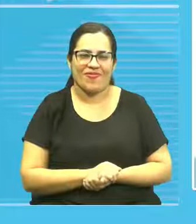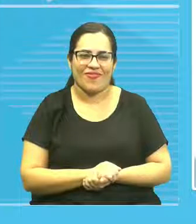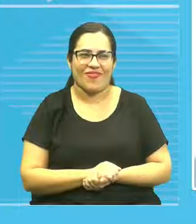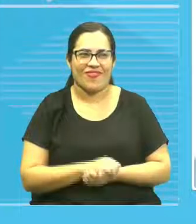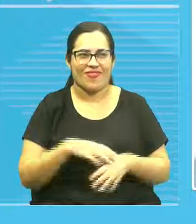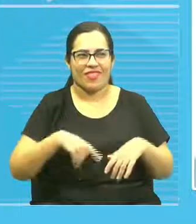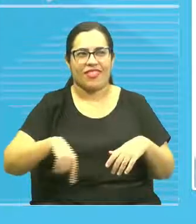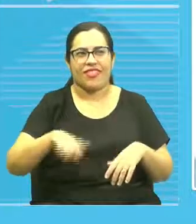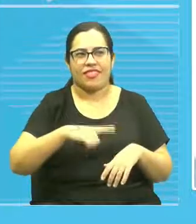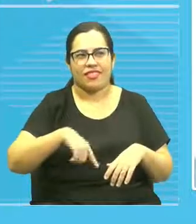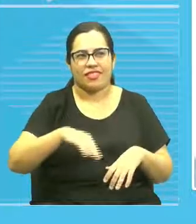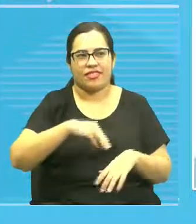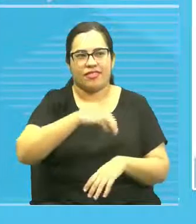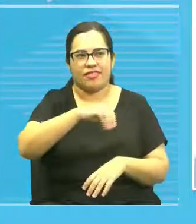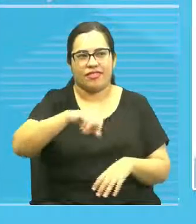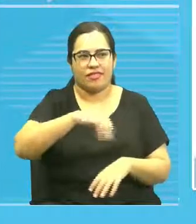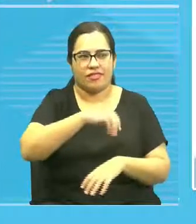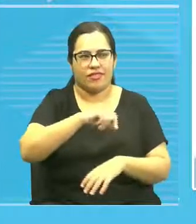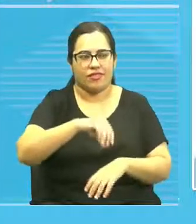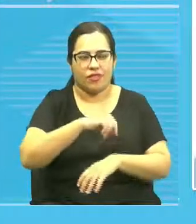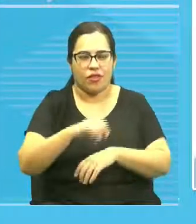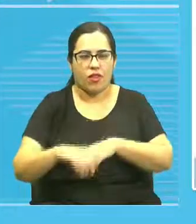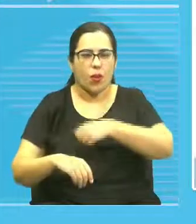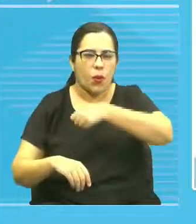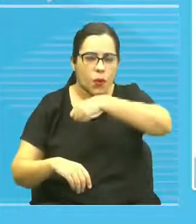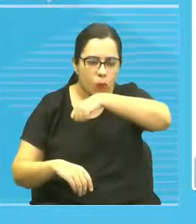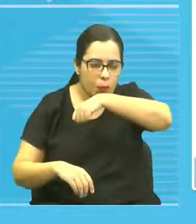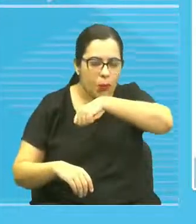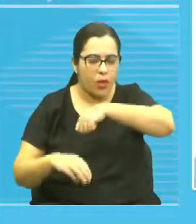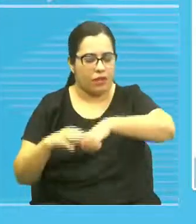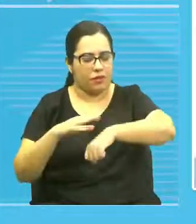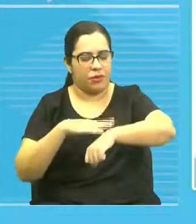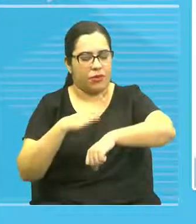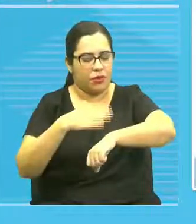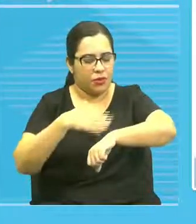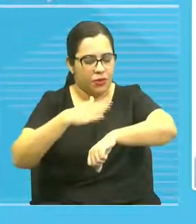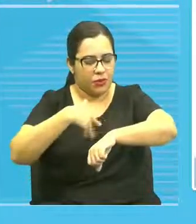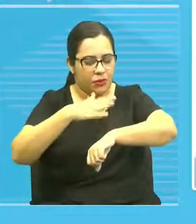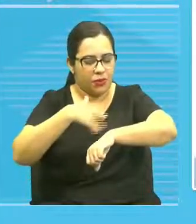Quando a gente bota o álcool em cima de uma coisa e assopra.